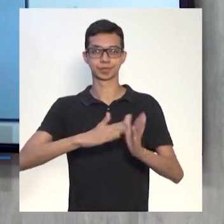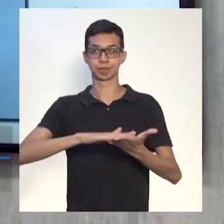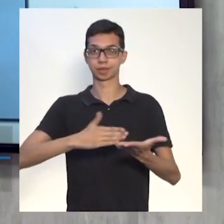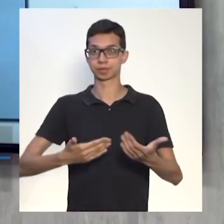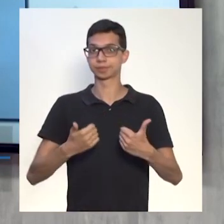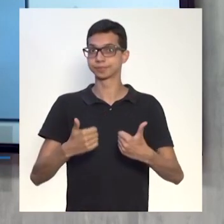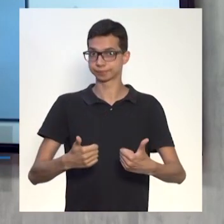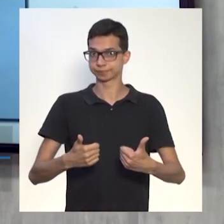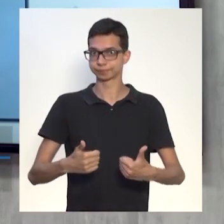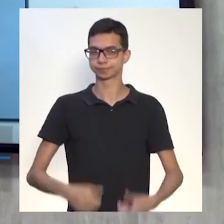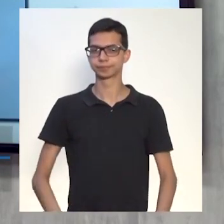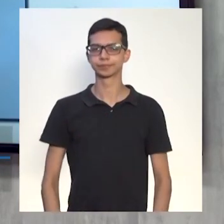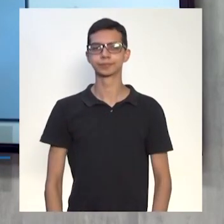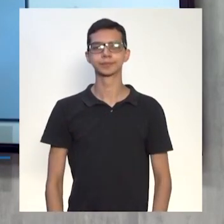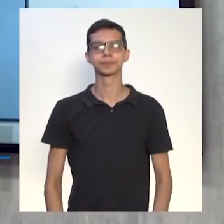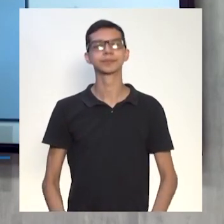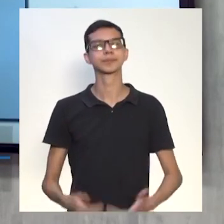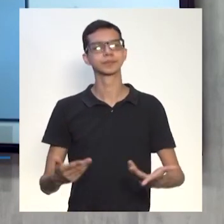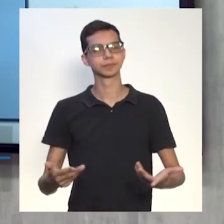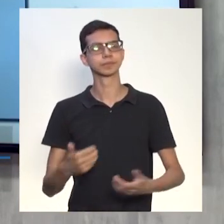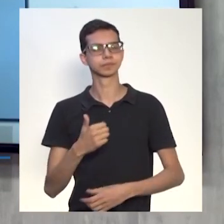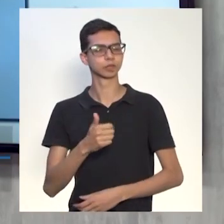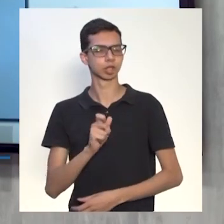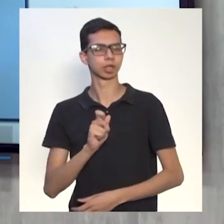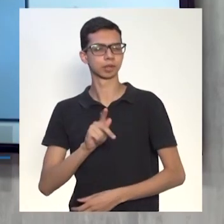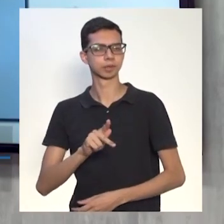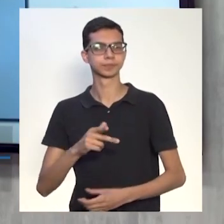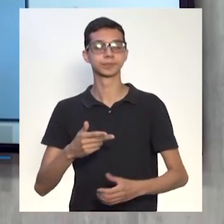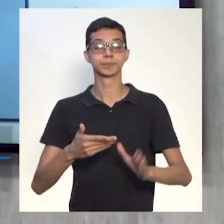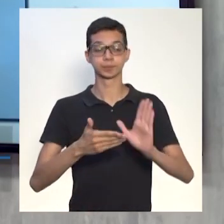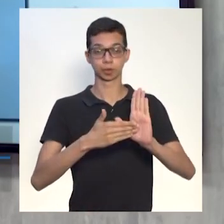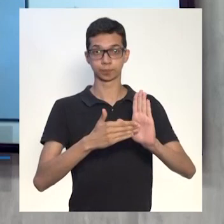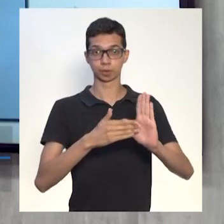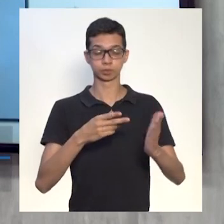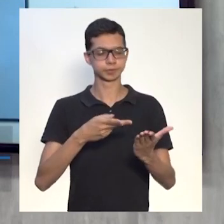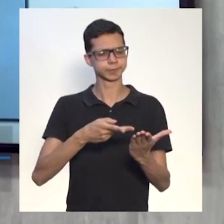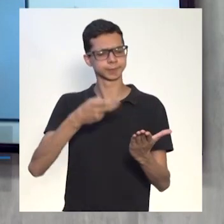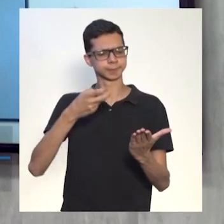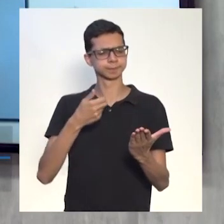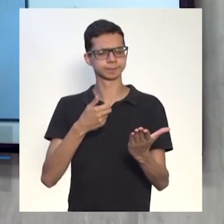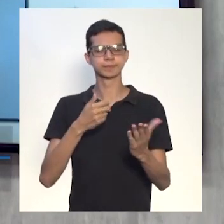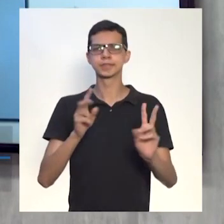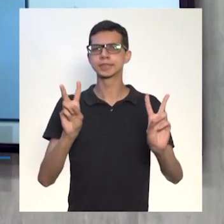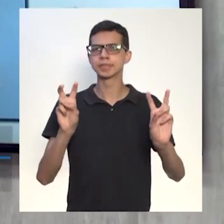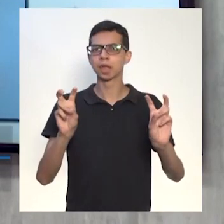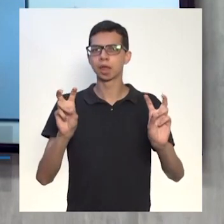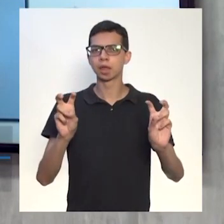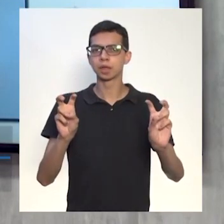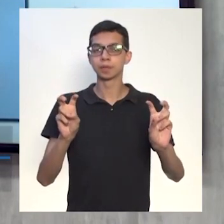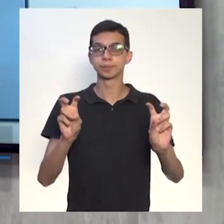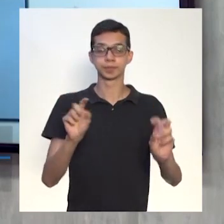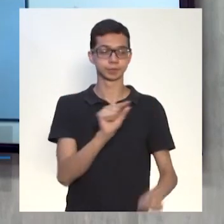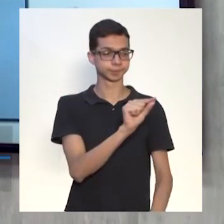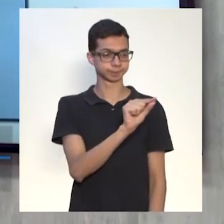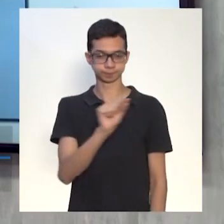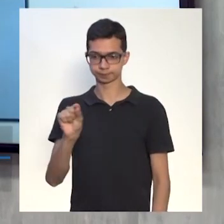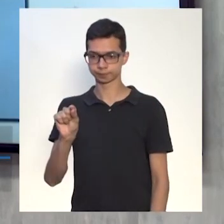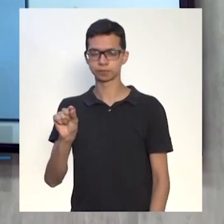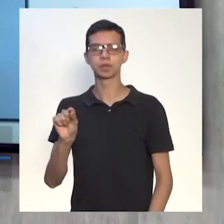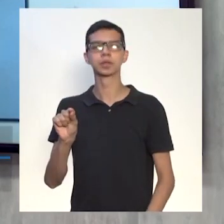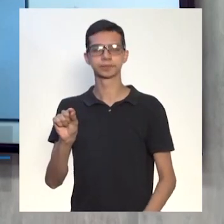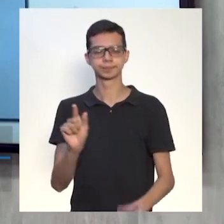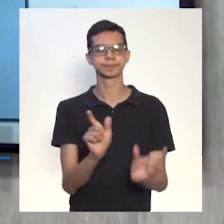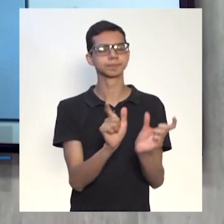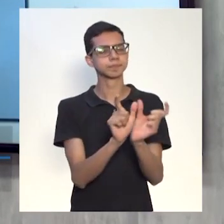vou lá, peguei a proposta, vou direto no tema, grifo direitinho, marco as palavras-chave e por aí vai.